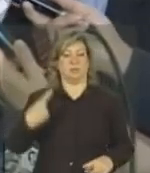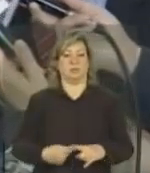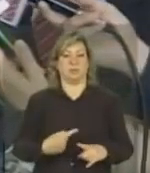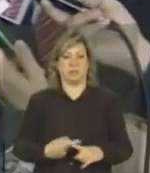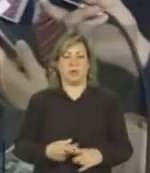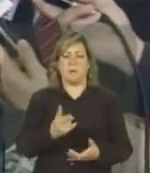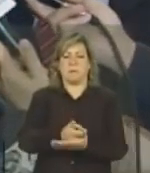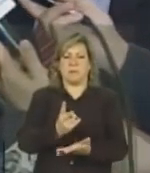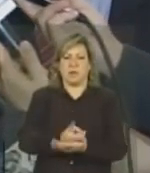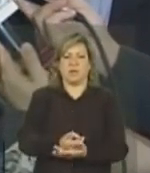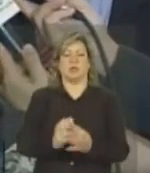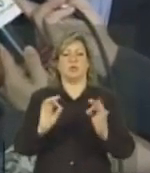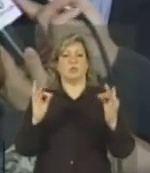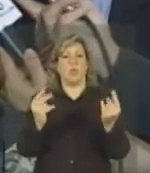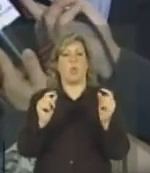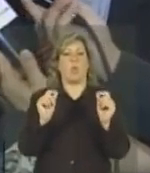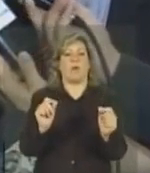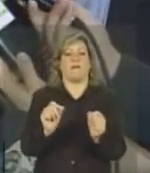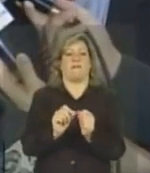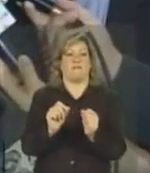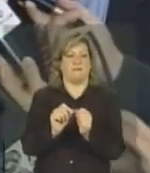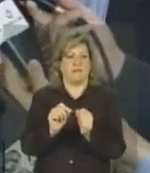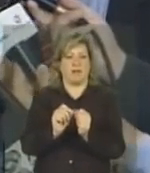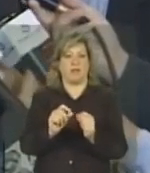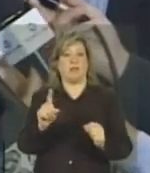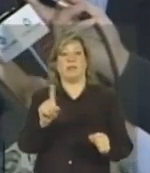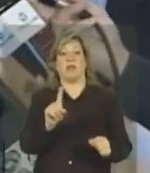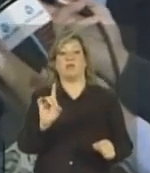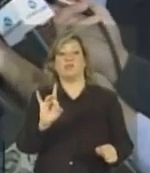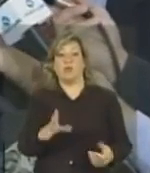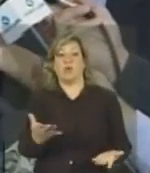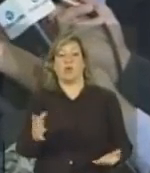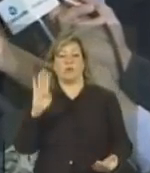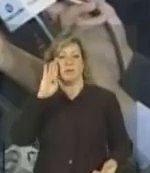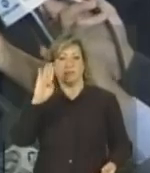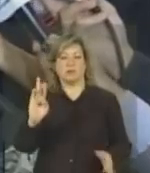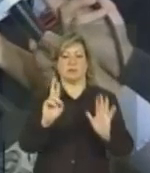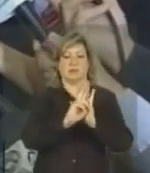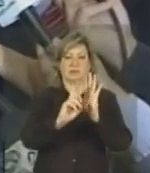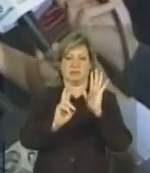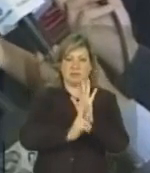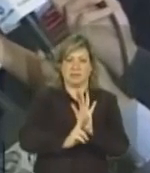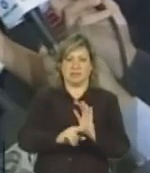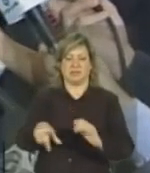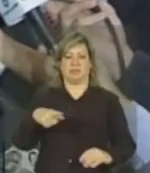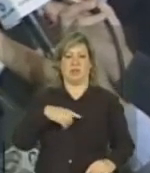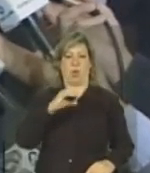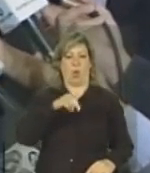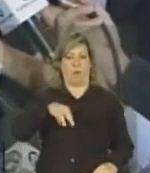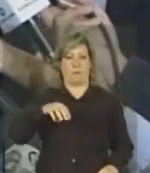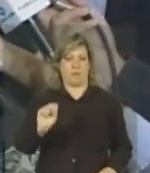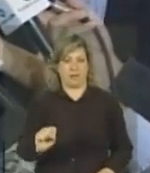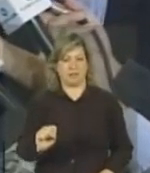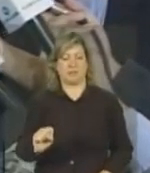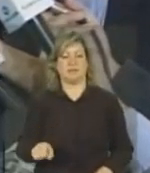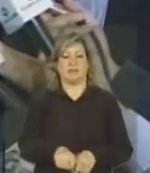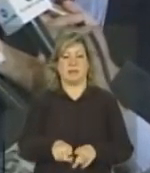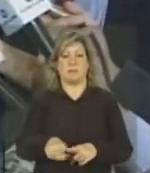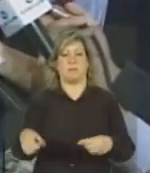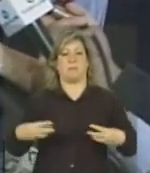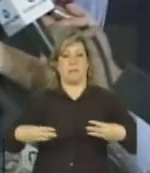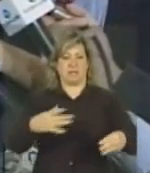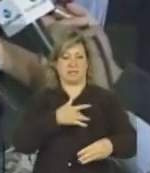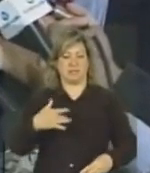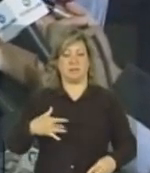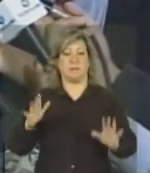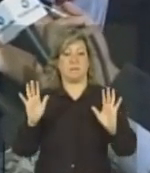os aquilo que é estabelecido, não só pelas diretrizes da Organização Mundial de Saúde, pelo Ministério da Saúde, mas